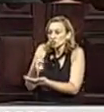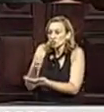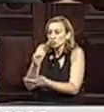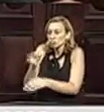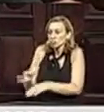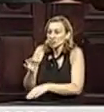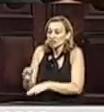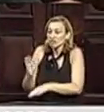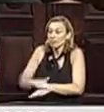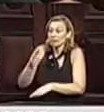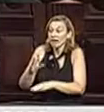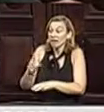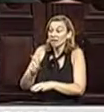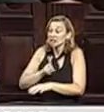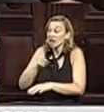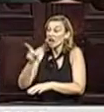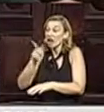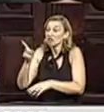naquela região.